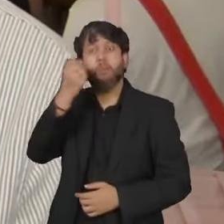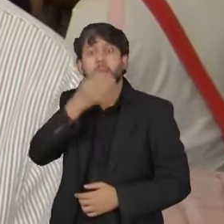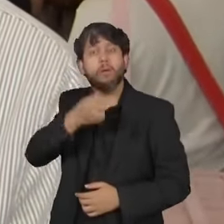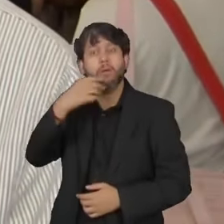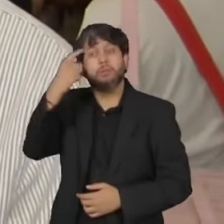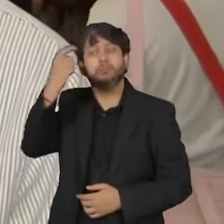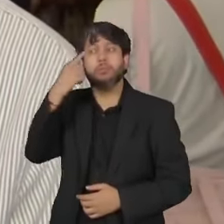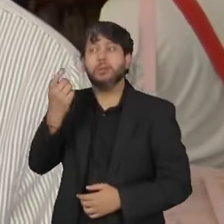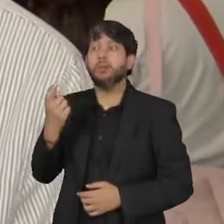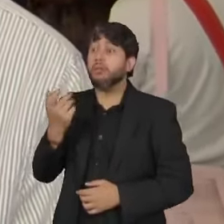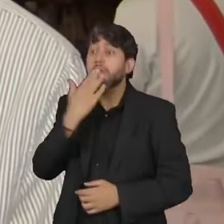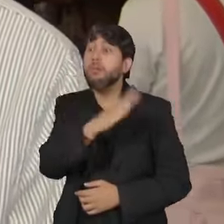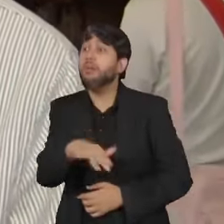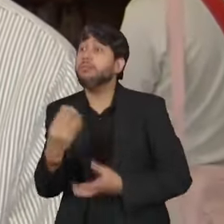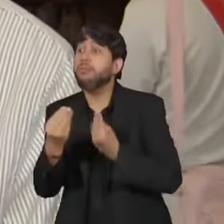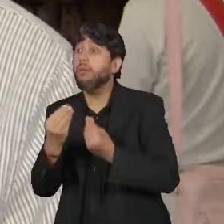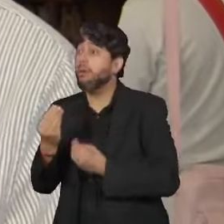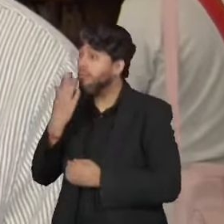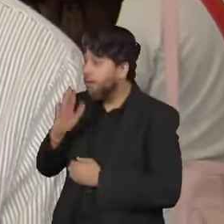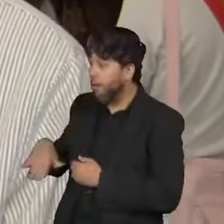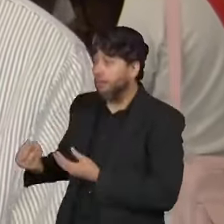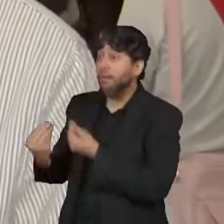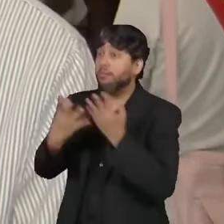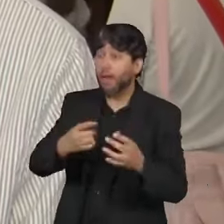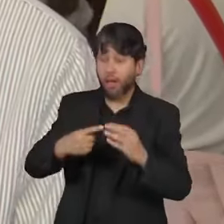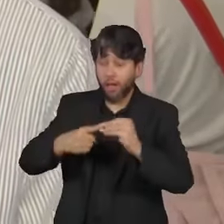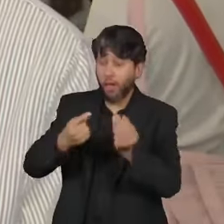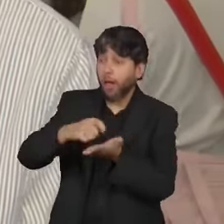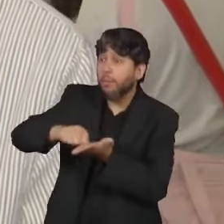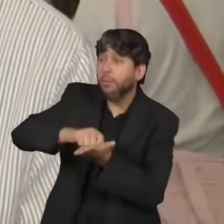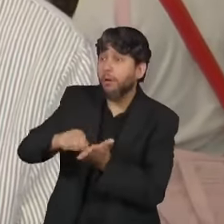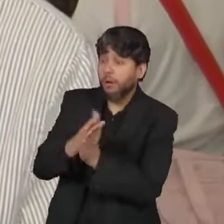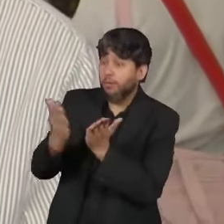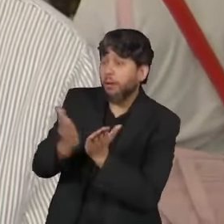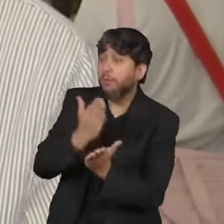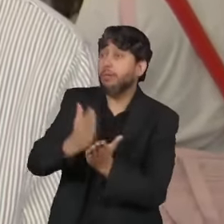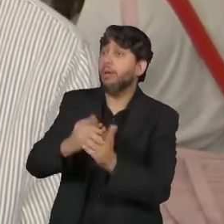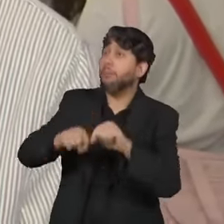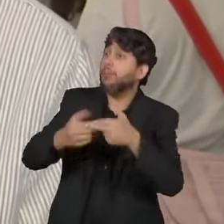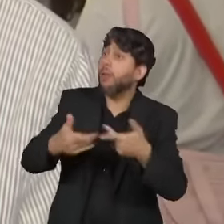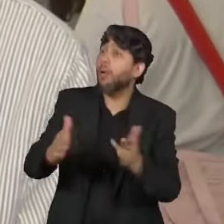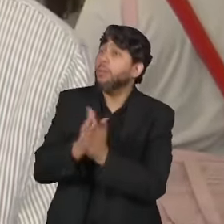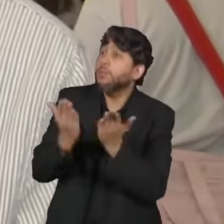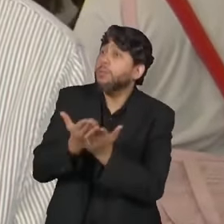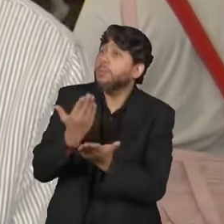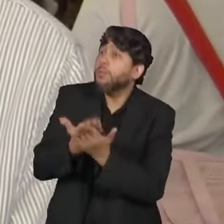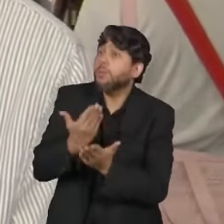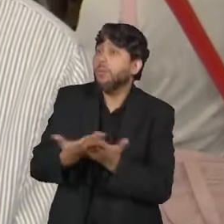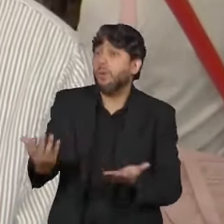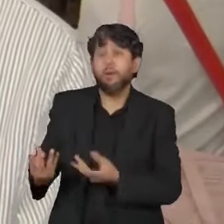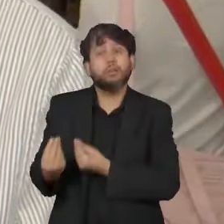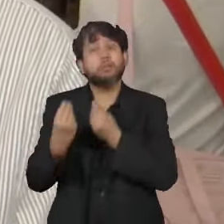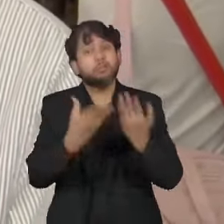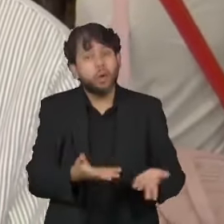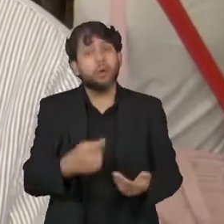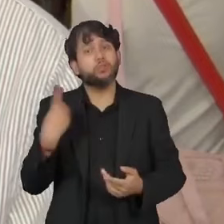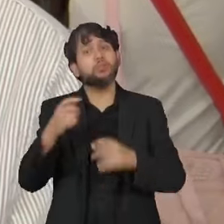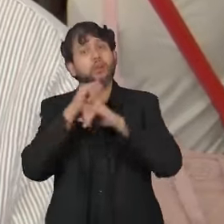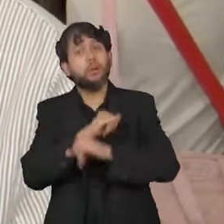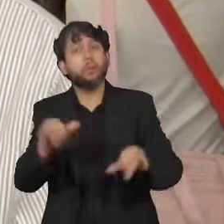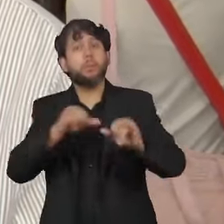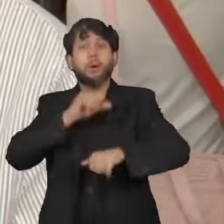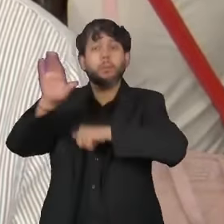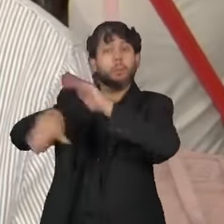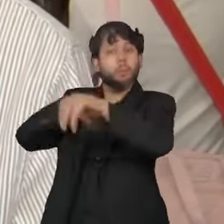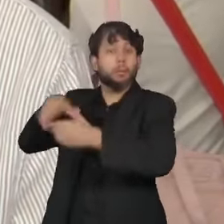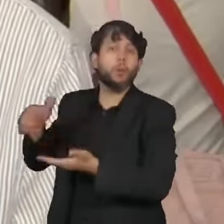Vamos atender as crianças. Com o quê? Com lápis, borracha, caderno, material escolar. E assim foi feita essa campanha, que eu acho que foi